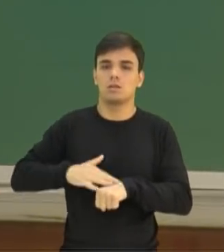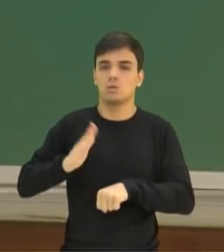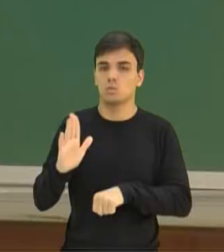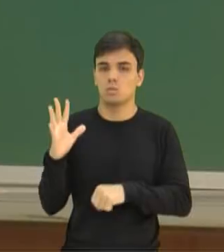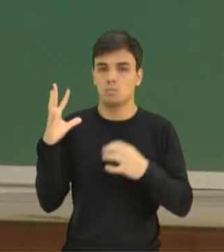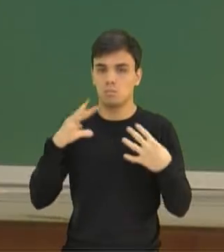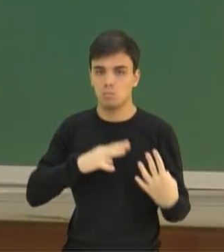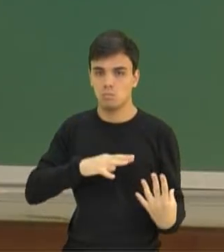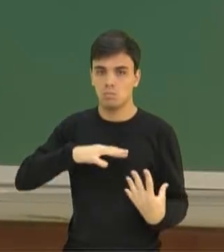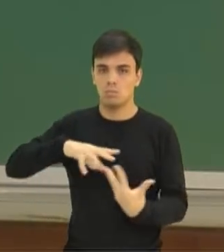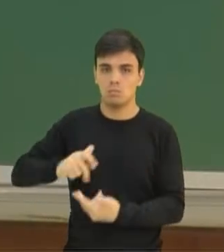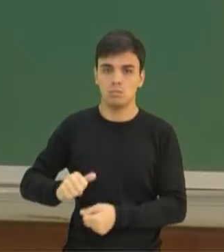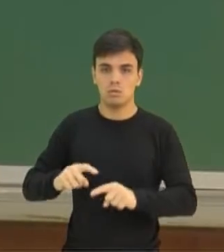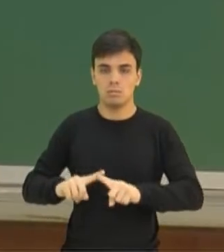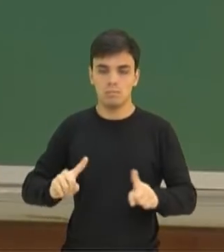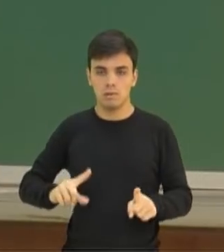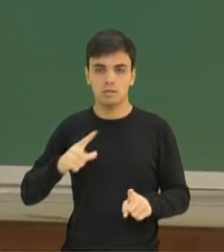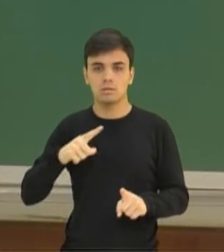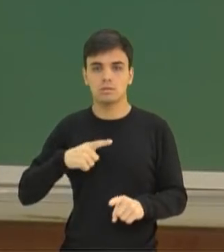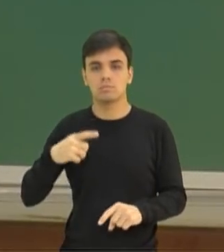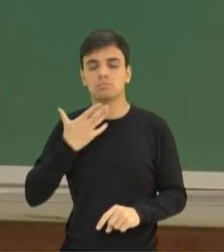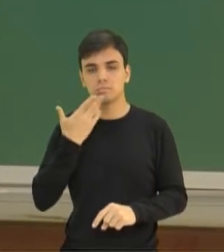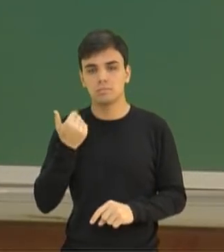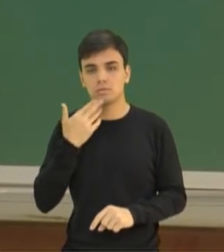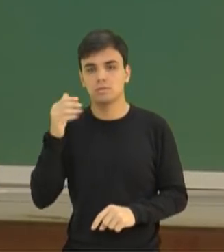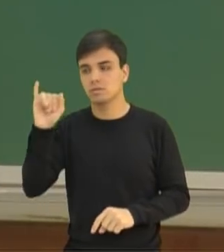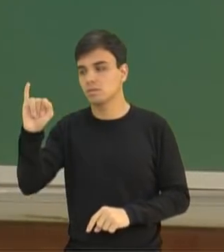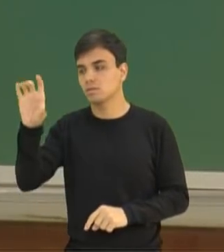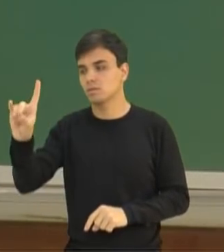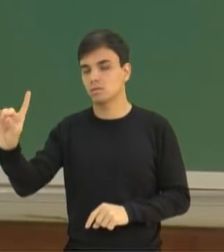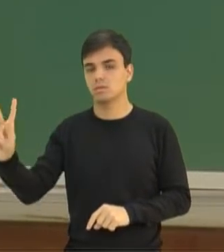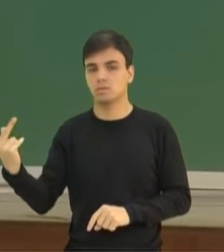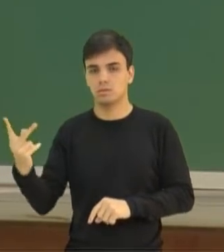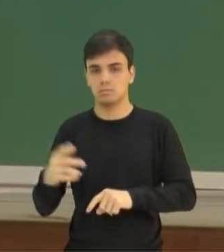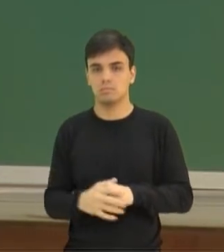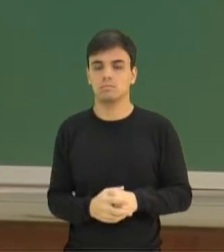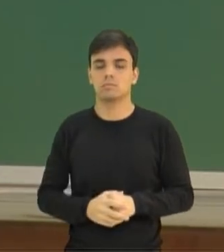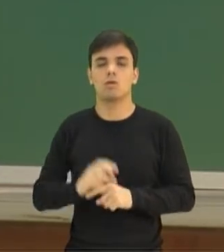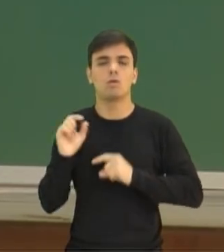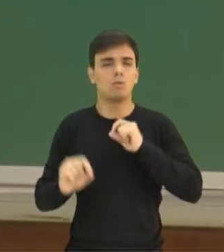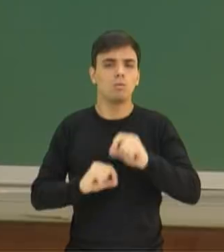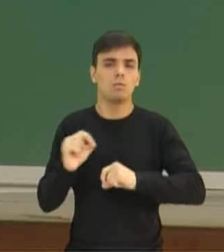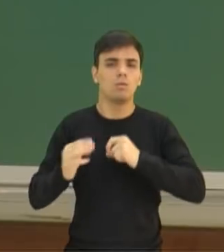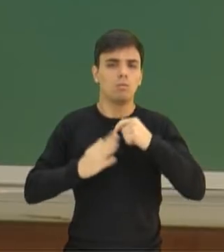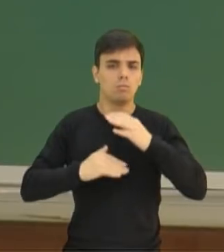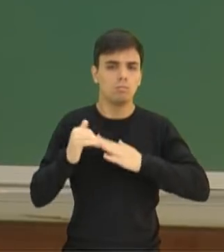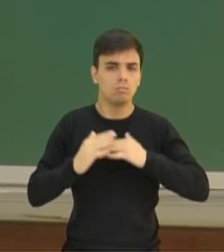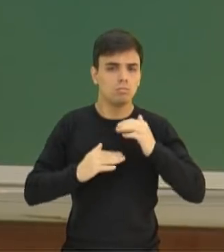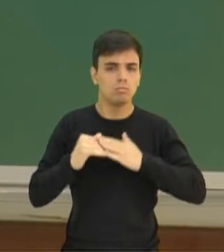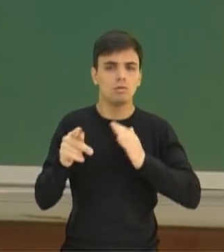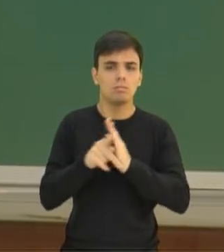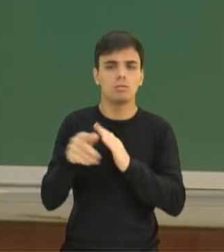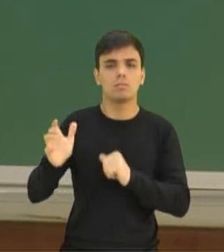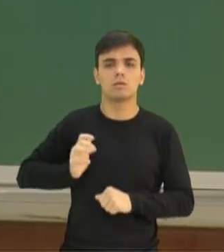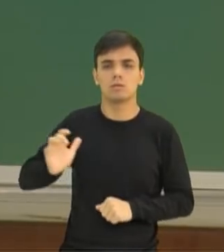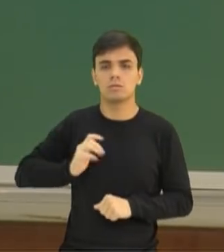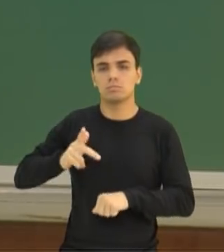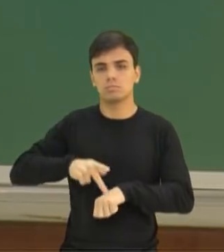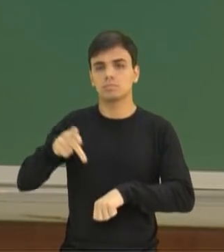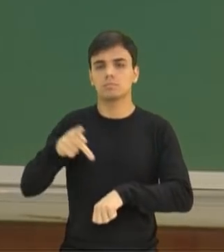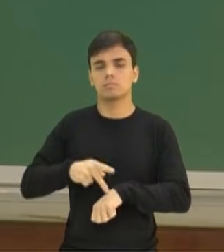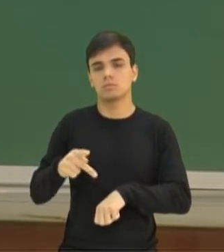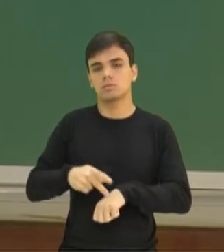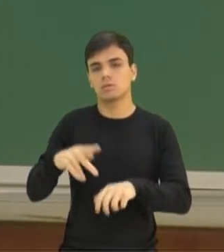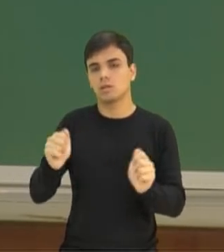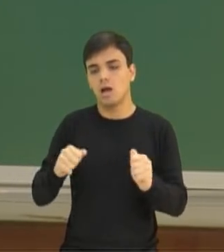exemplo, mas que têm os melhores IDHs, ou seja, o que a produção de riquezas daquele país é investida